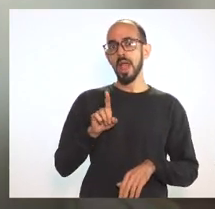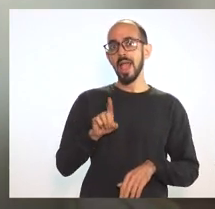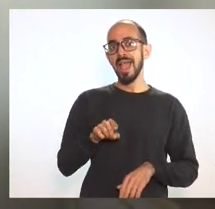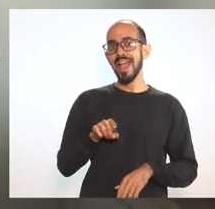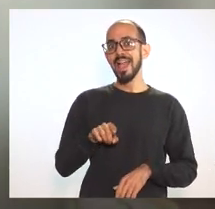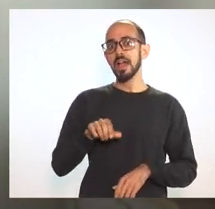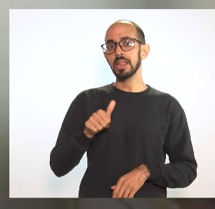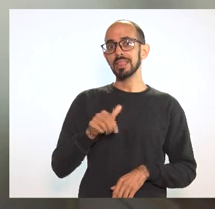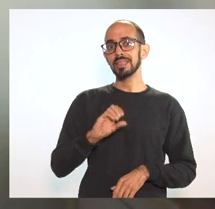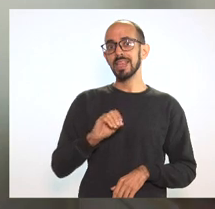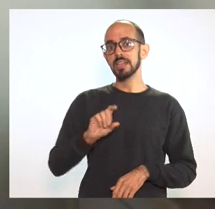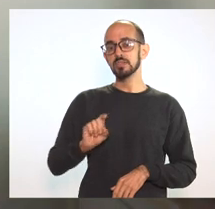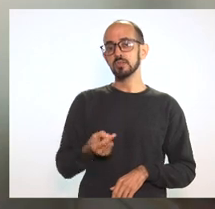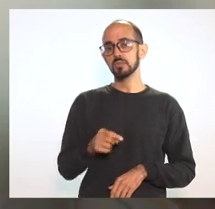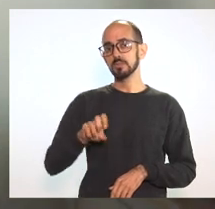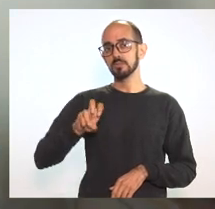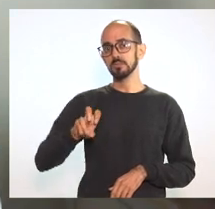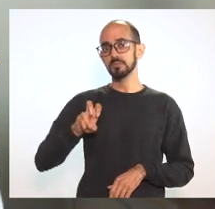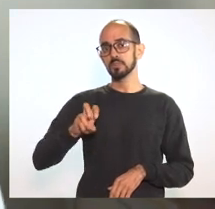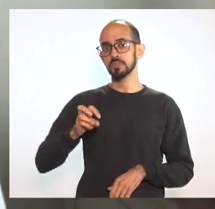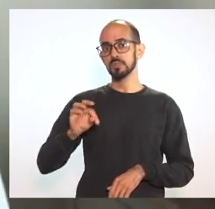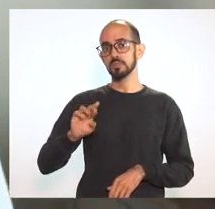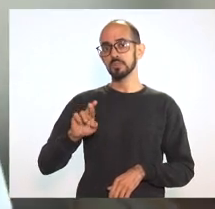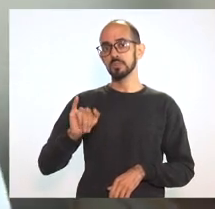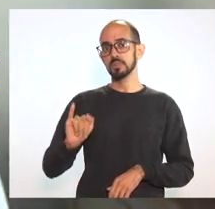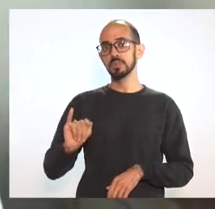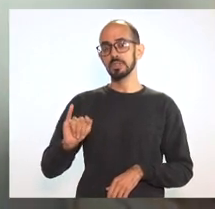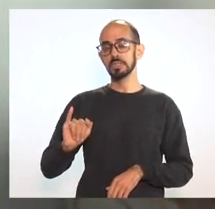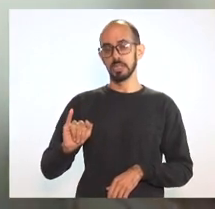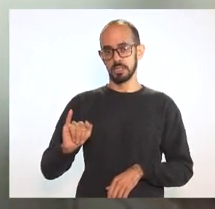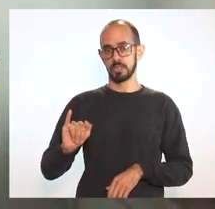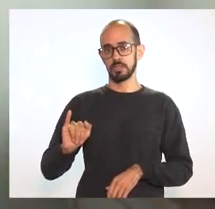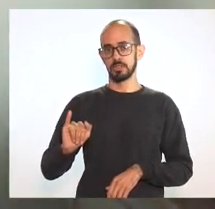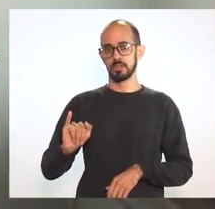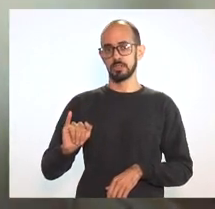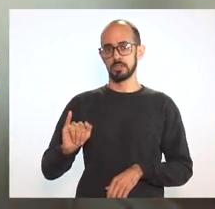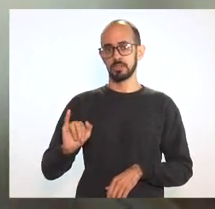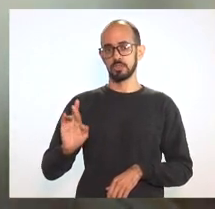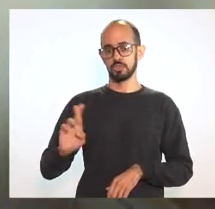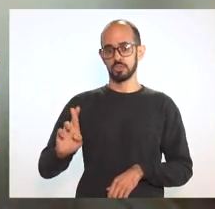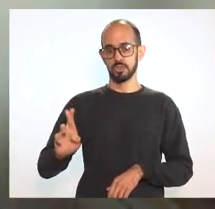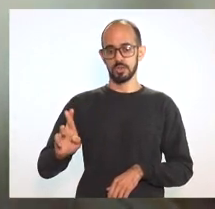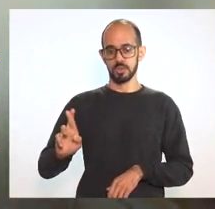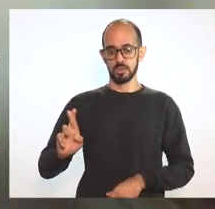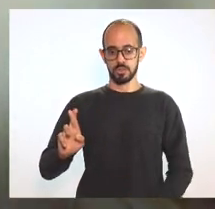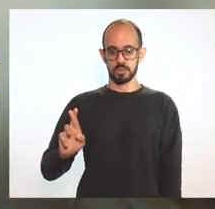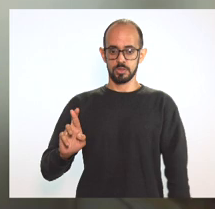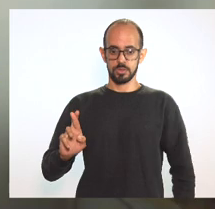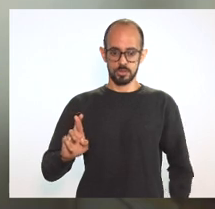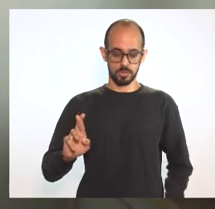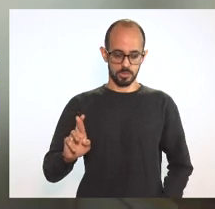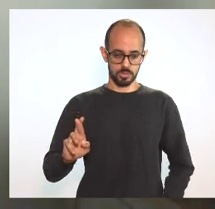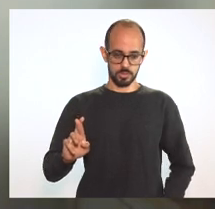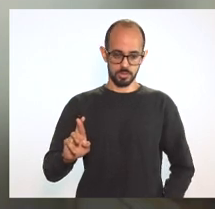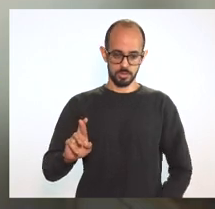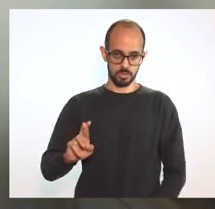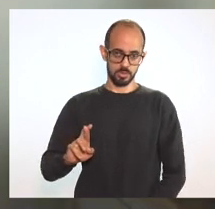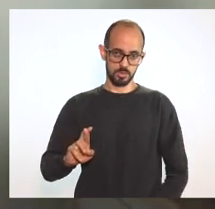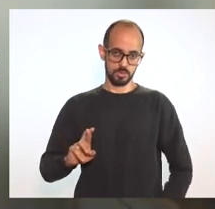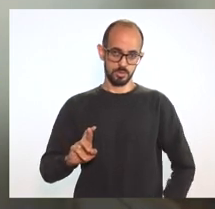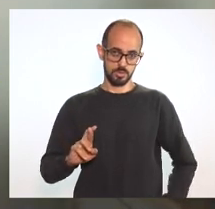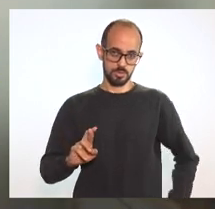10,5 trilhões de reais. 10,5 trilhões de